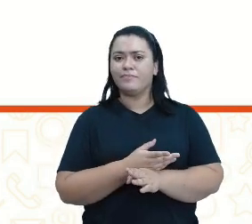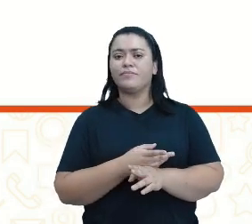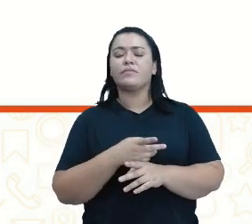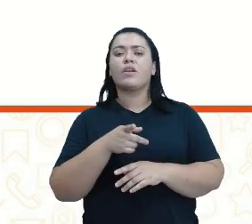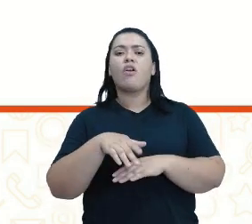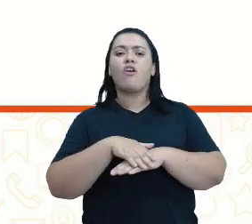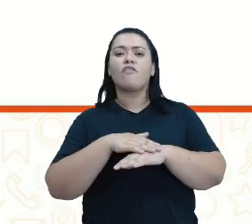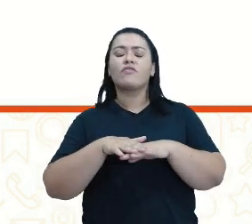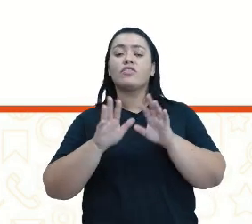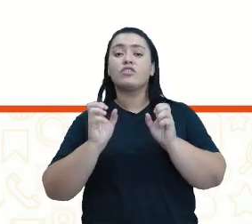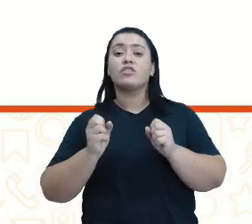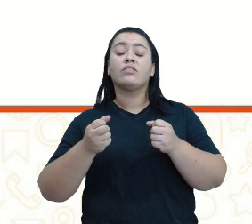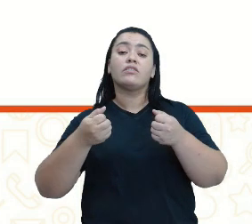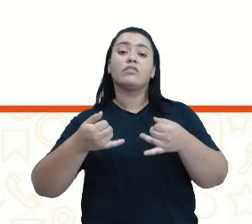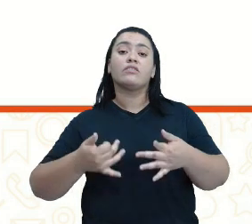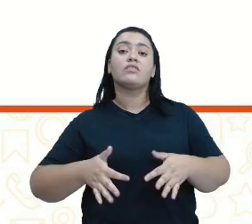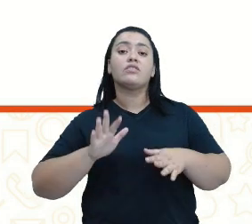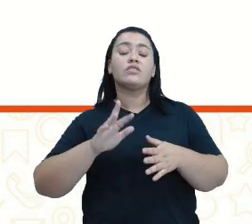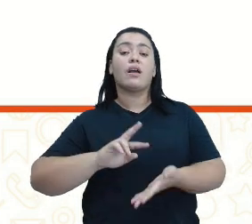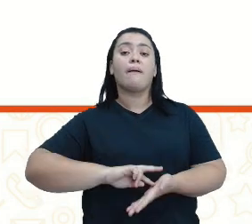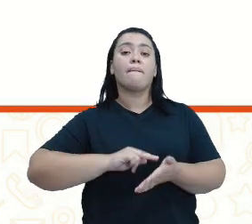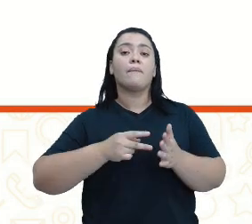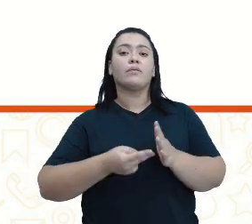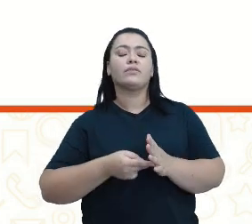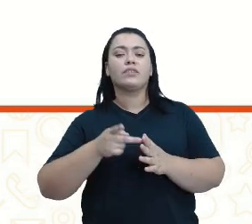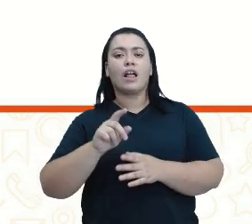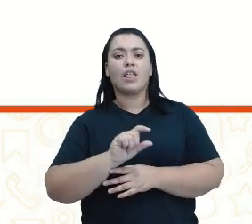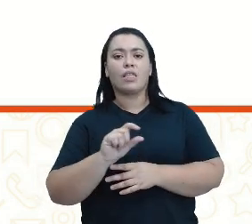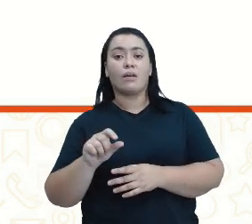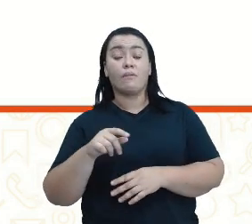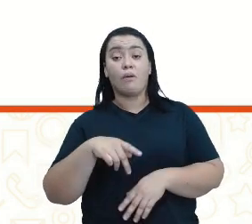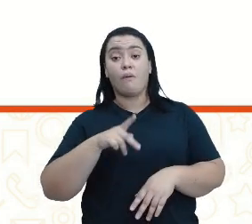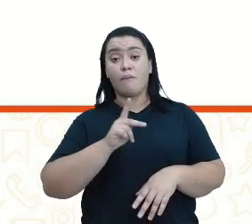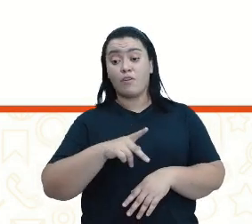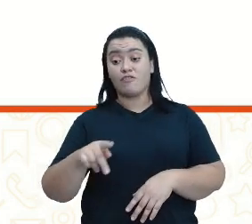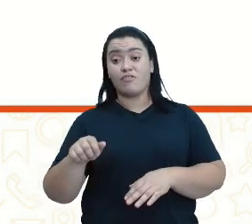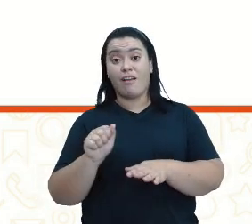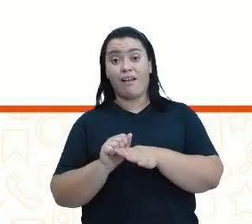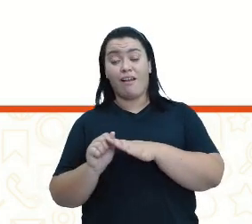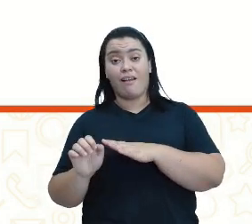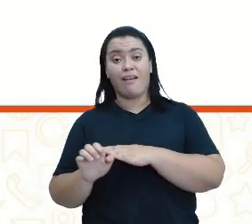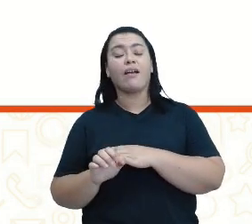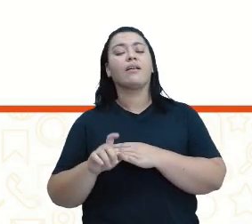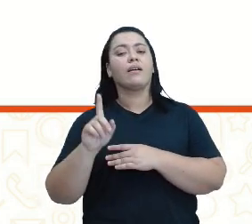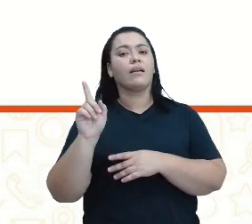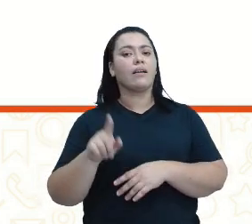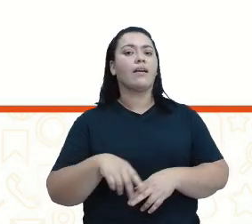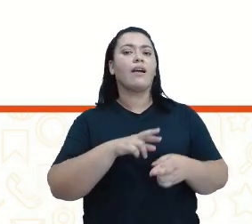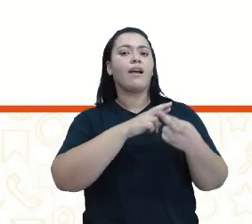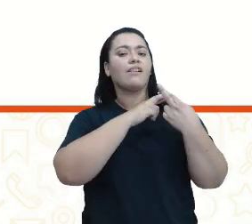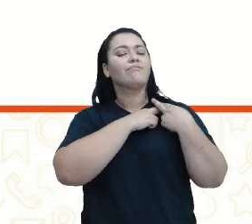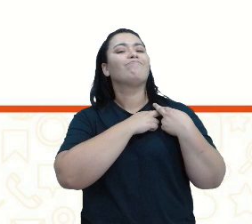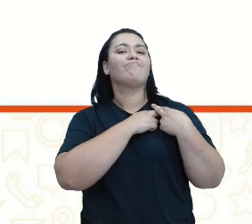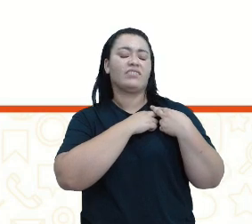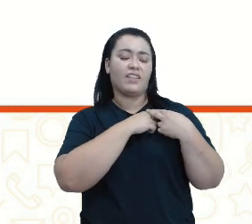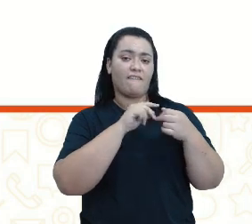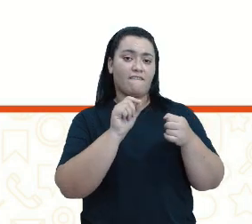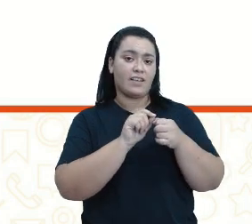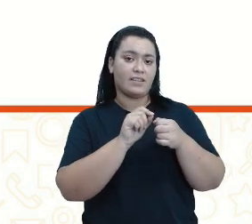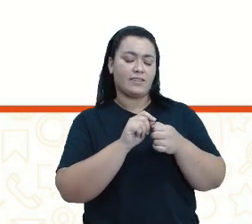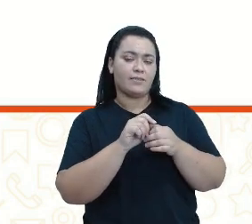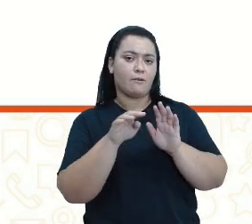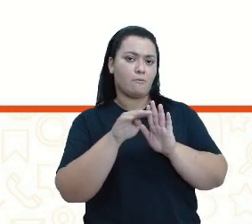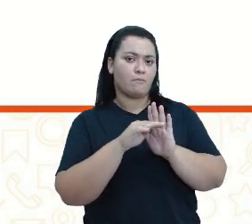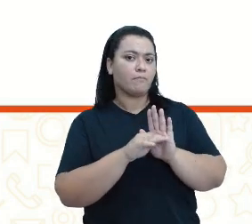anterior, essa mudança de nomenclatura. Então, é o professor do AEE que é responsável por fazer esse